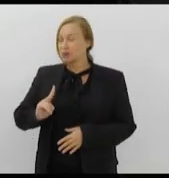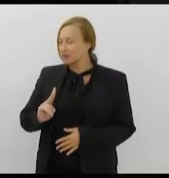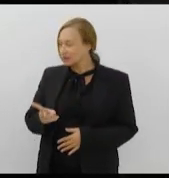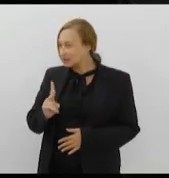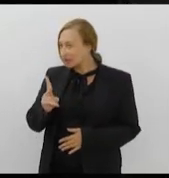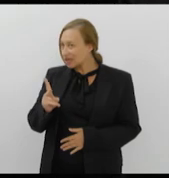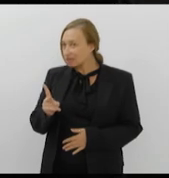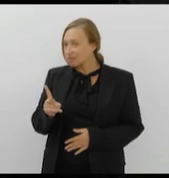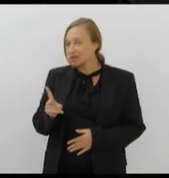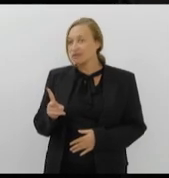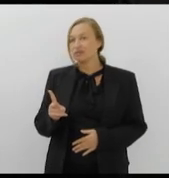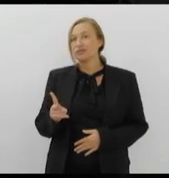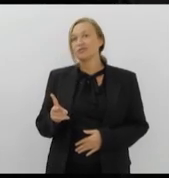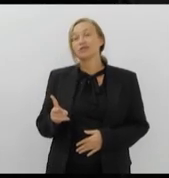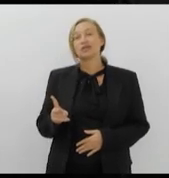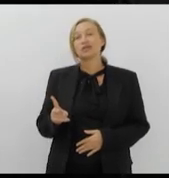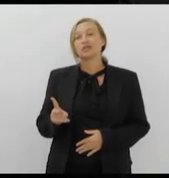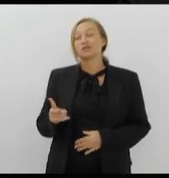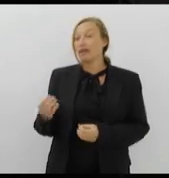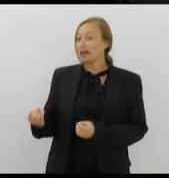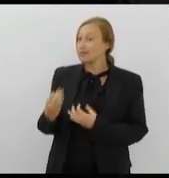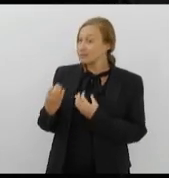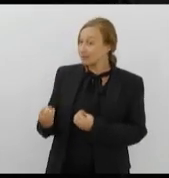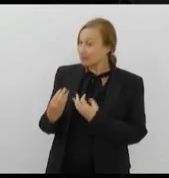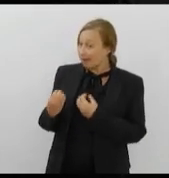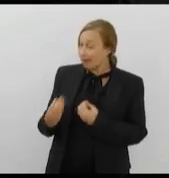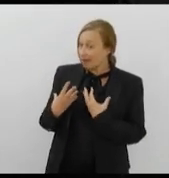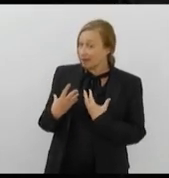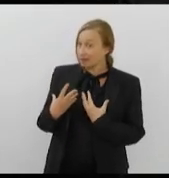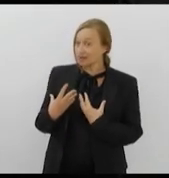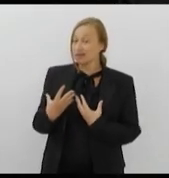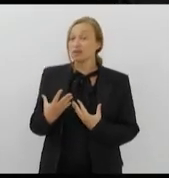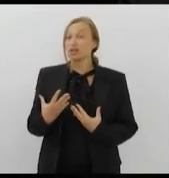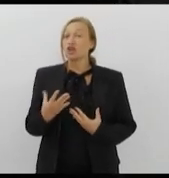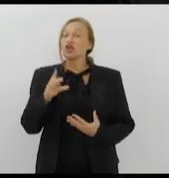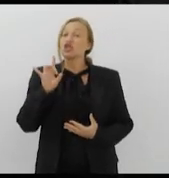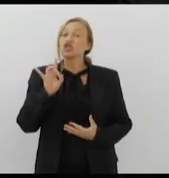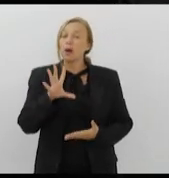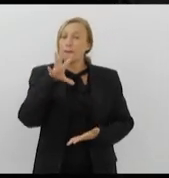eu fui criado, né, que eu tinha que botar a mão no que era meu.